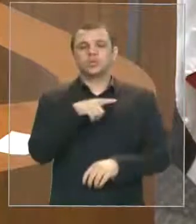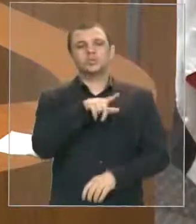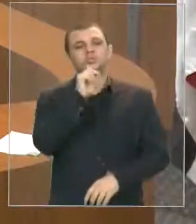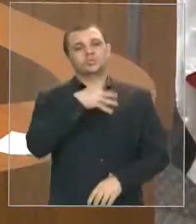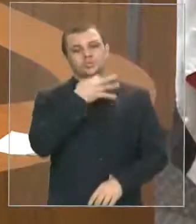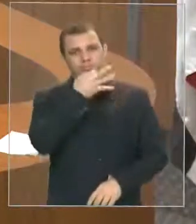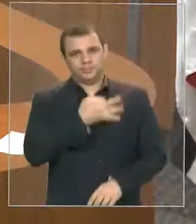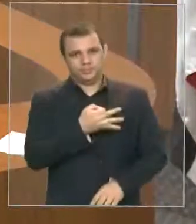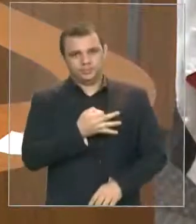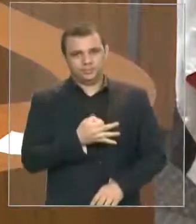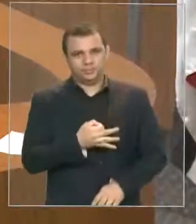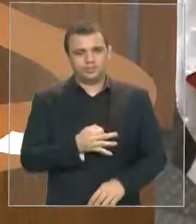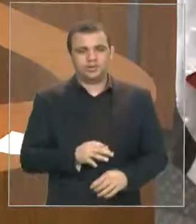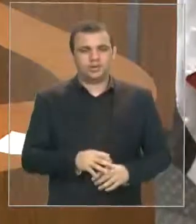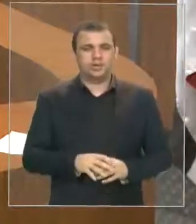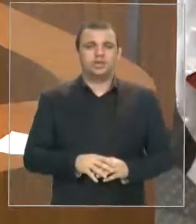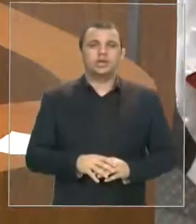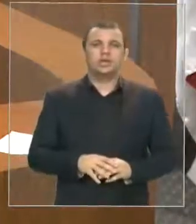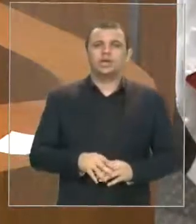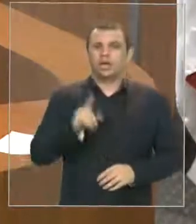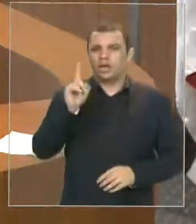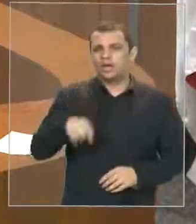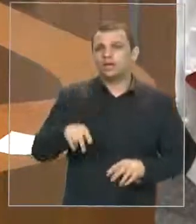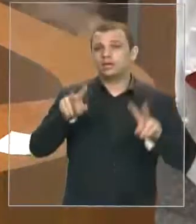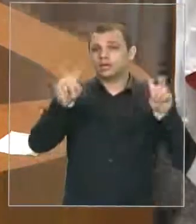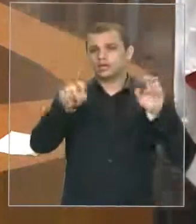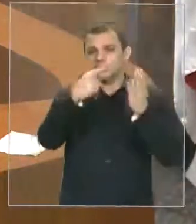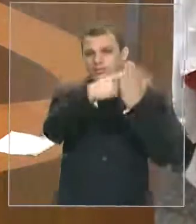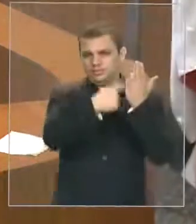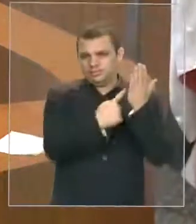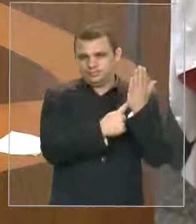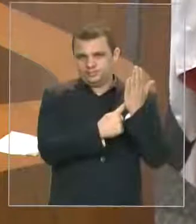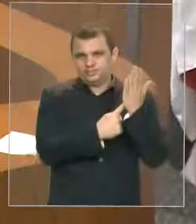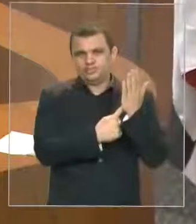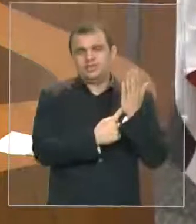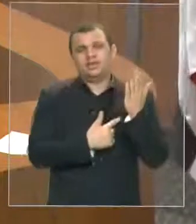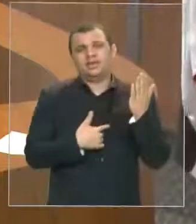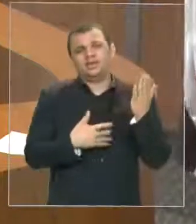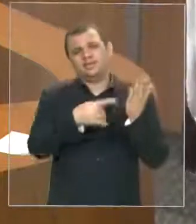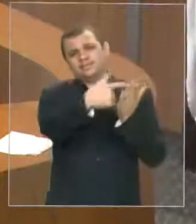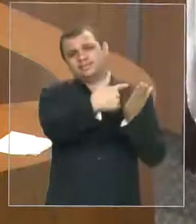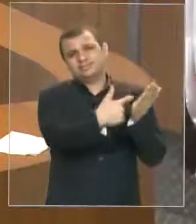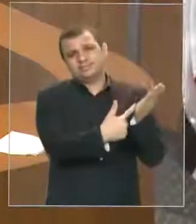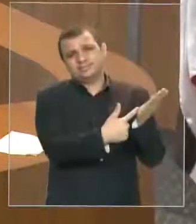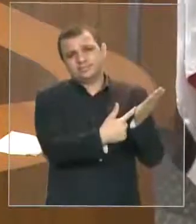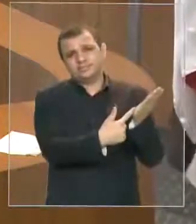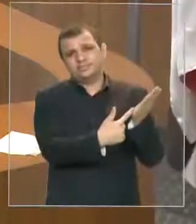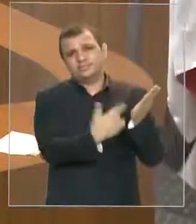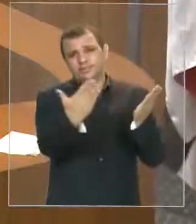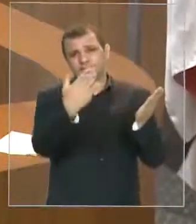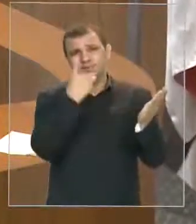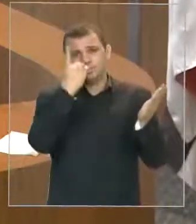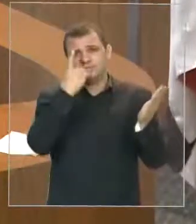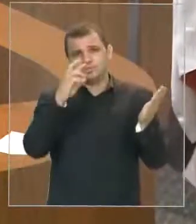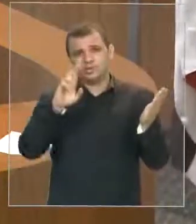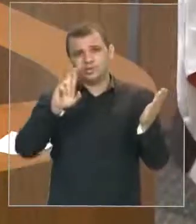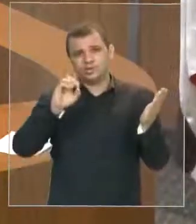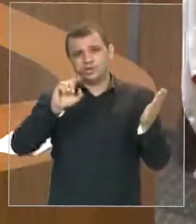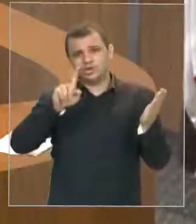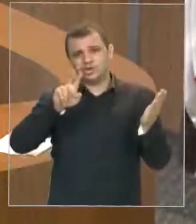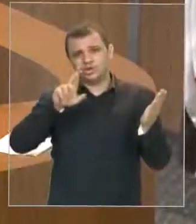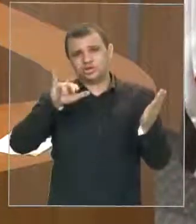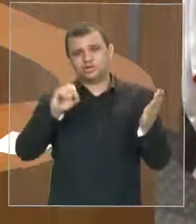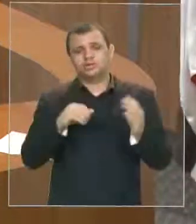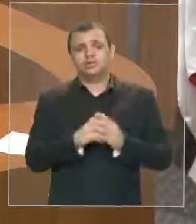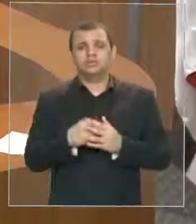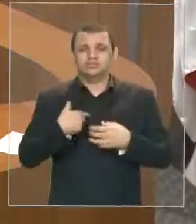Já concedo, deputado Levi. Em relação à lista fechada. A lista fechada, deputado Rogério Cafeteira, e aí eu vou falar na prática, a Vossa Excelência, vou dar um